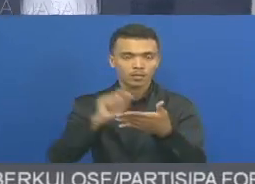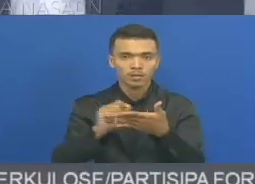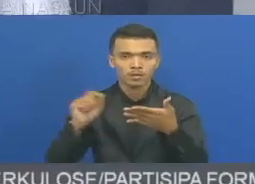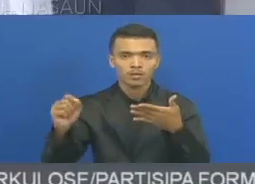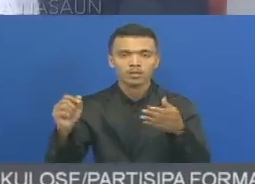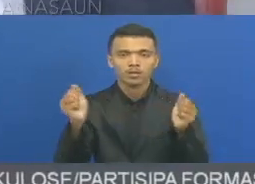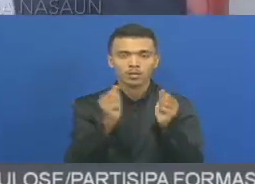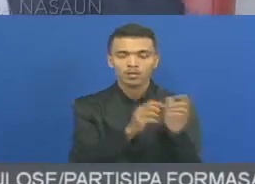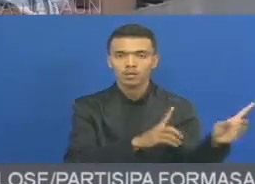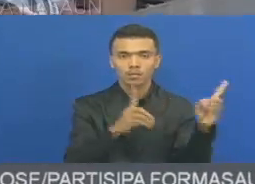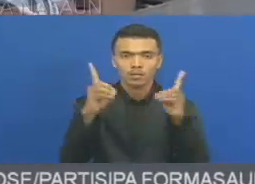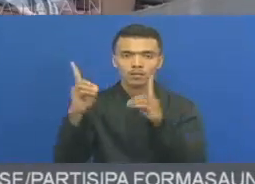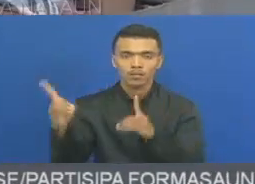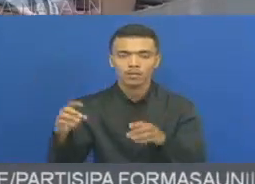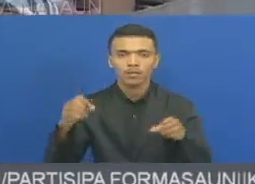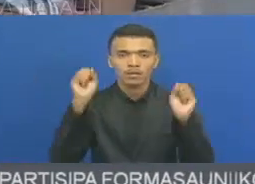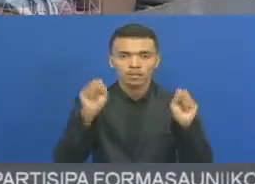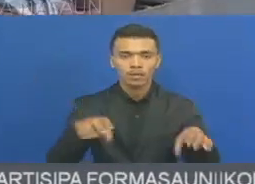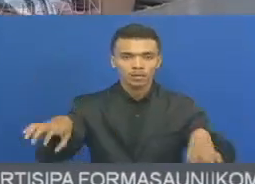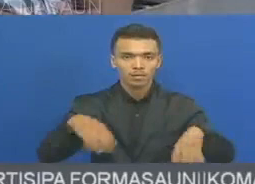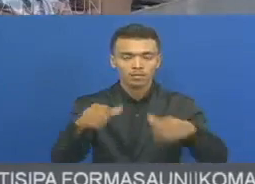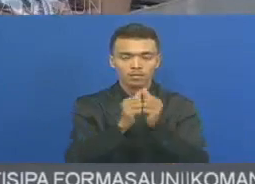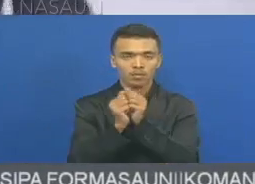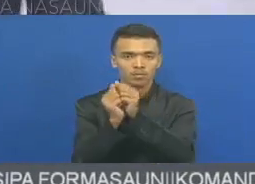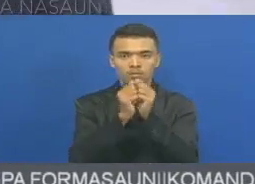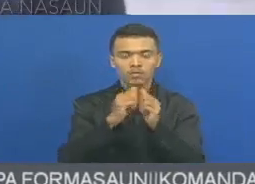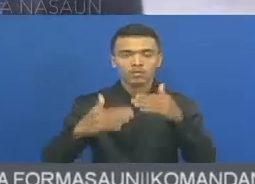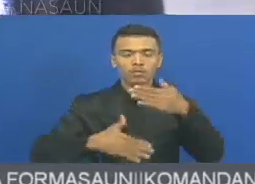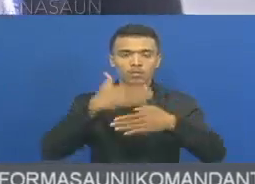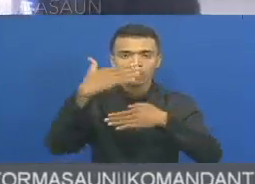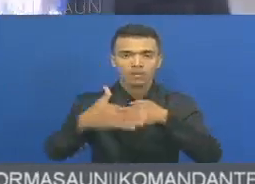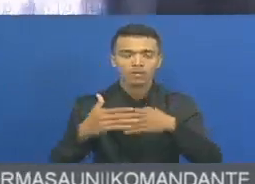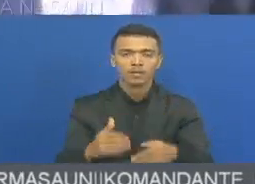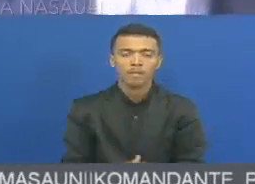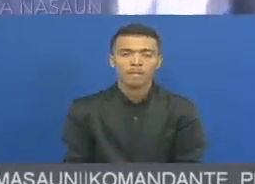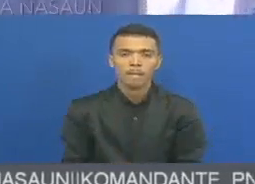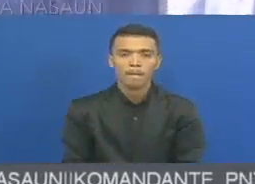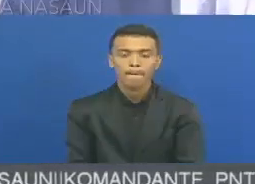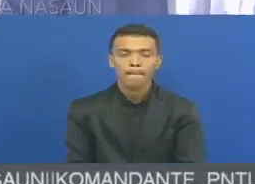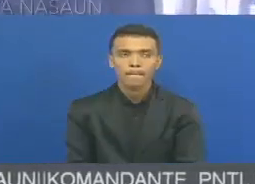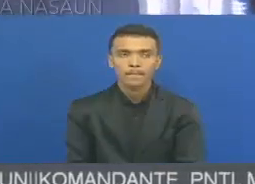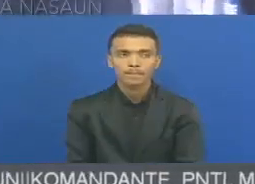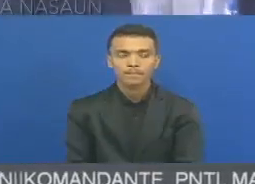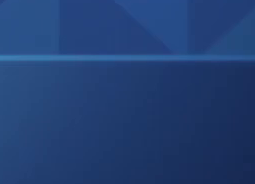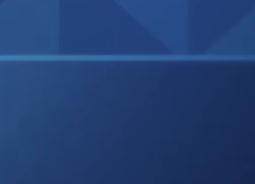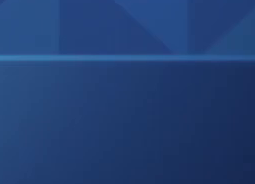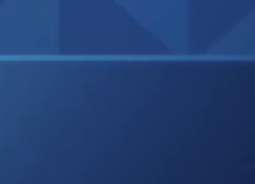onde realiza ação a do belo serviço Ramutu ba Ohin. João Aníbal, Júlio Farel ba RTTL.